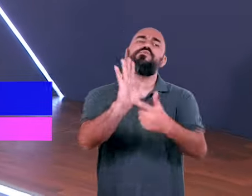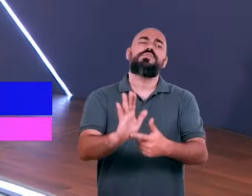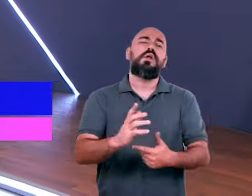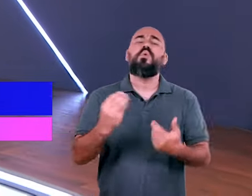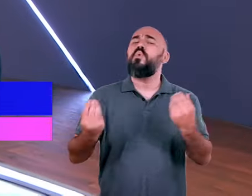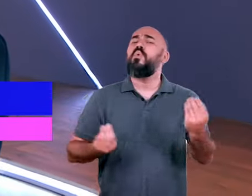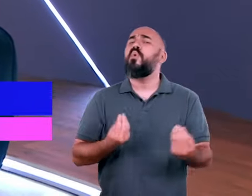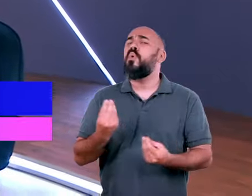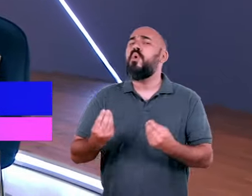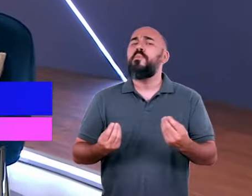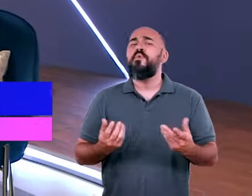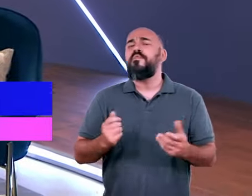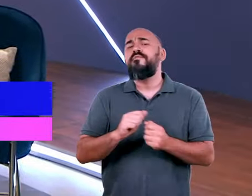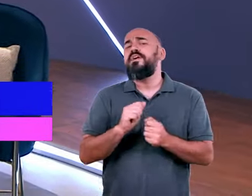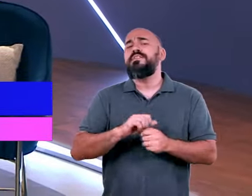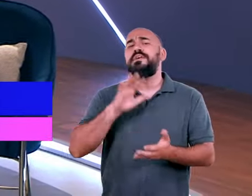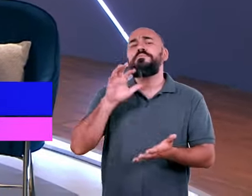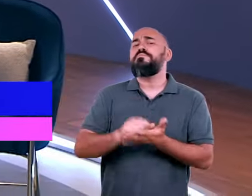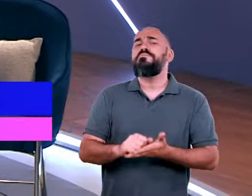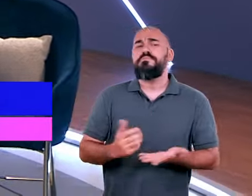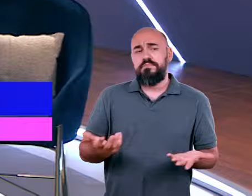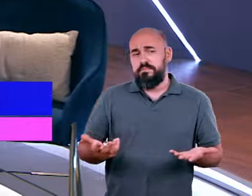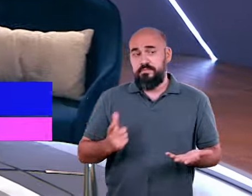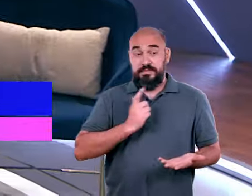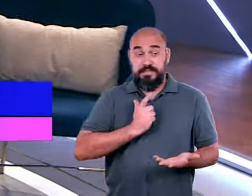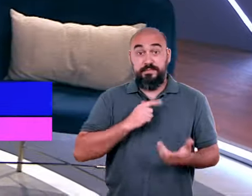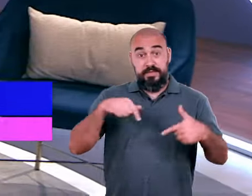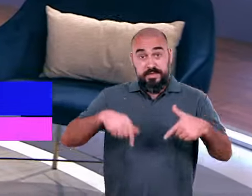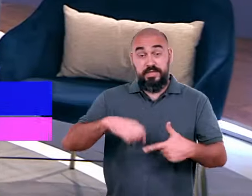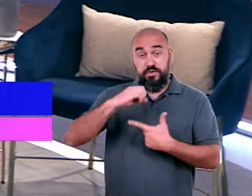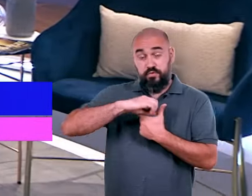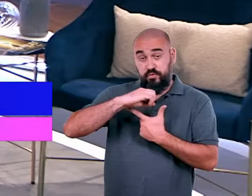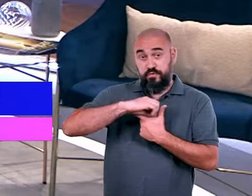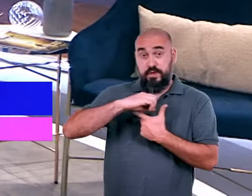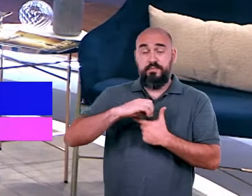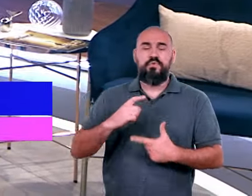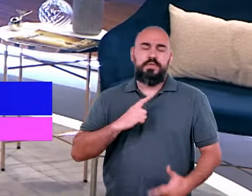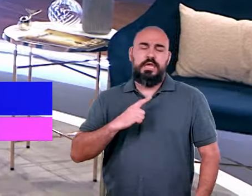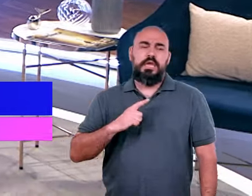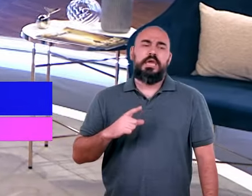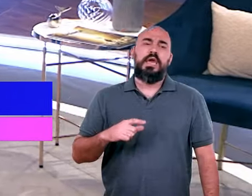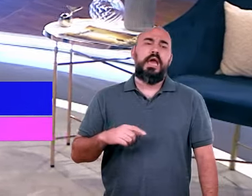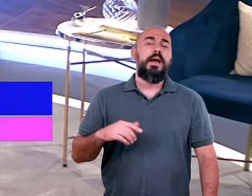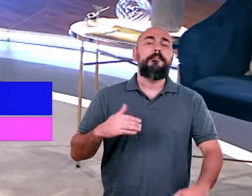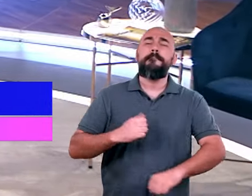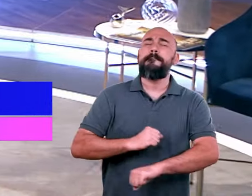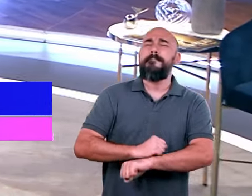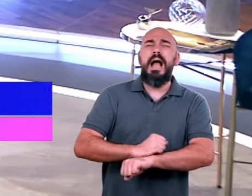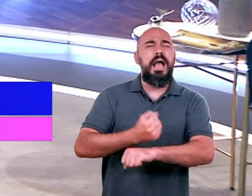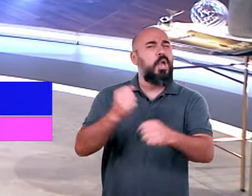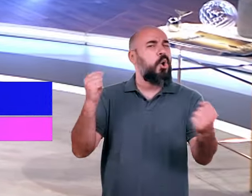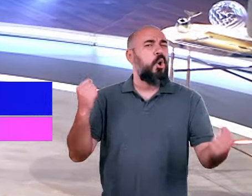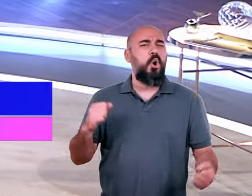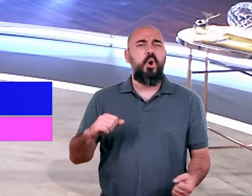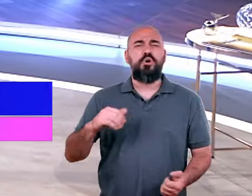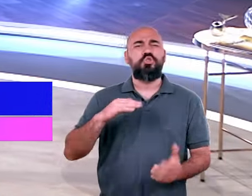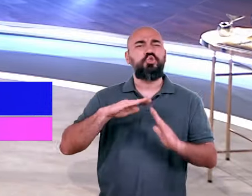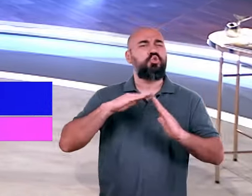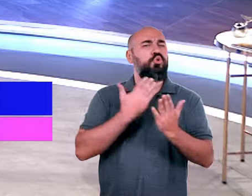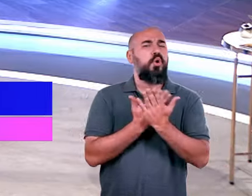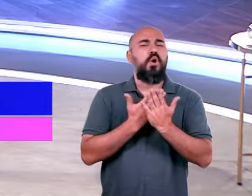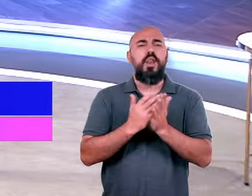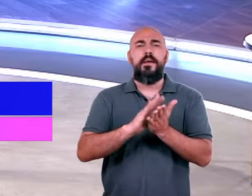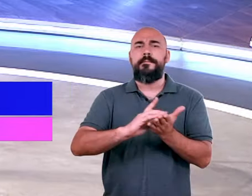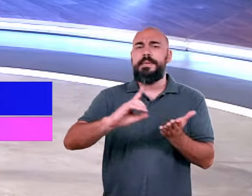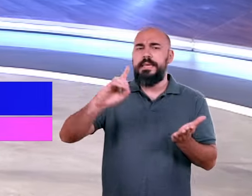que você faz para ser aluno da escola bíblica, porque nós temos aqui no Novo Tempo a maior e melhor escola bíblica do